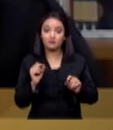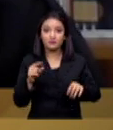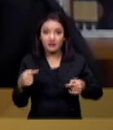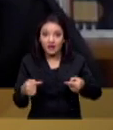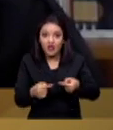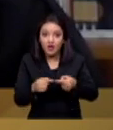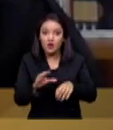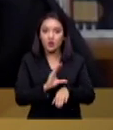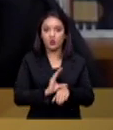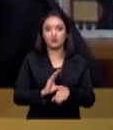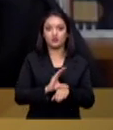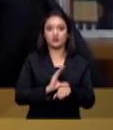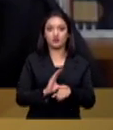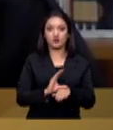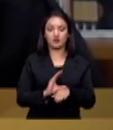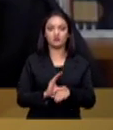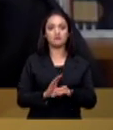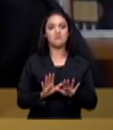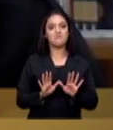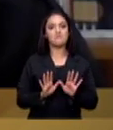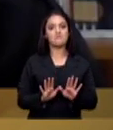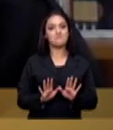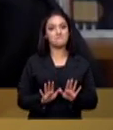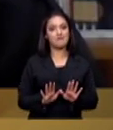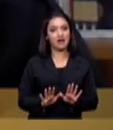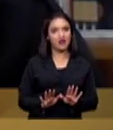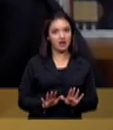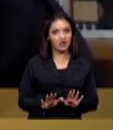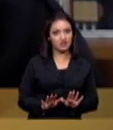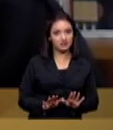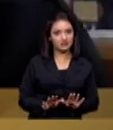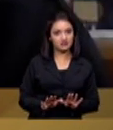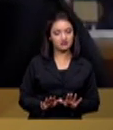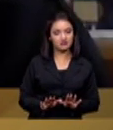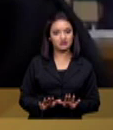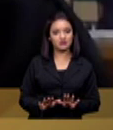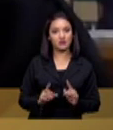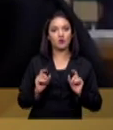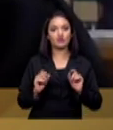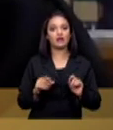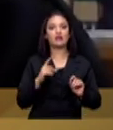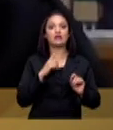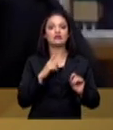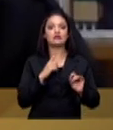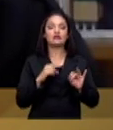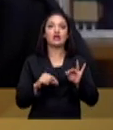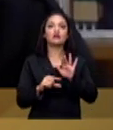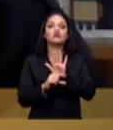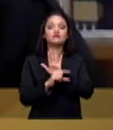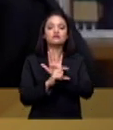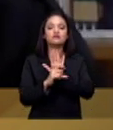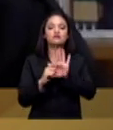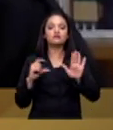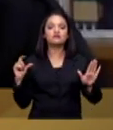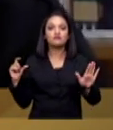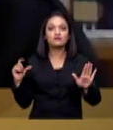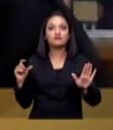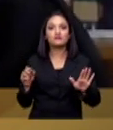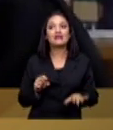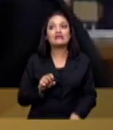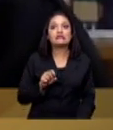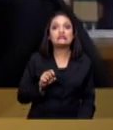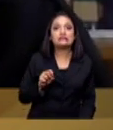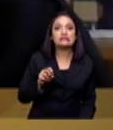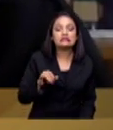constitucional, mas interpretado conforme a Constituição, com uma cláusula oculta que é: salvo se